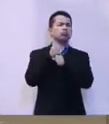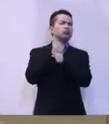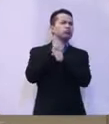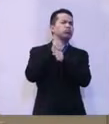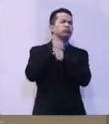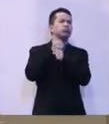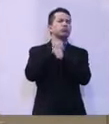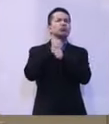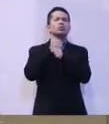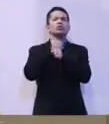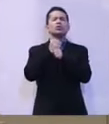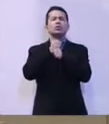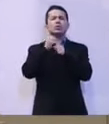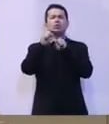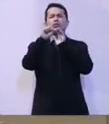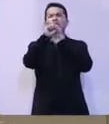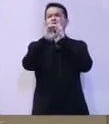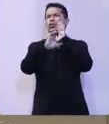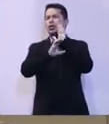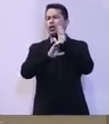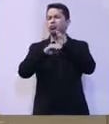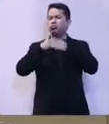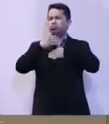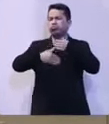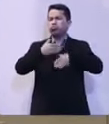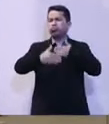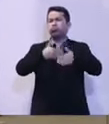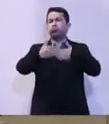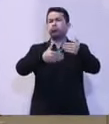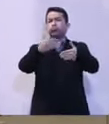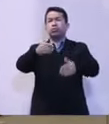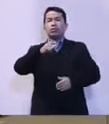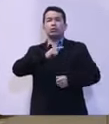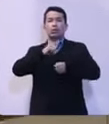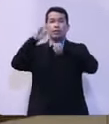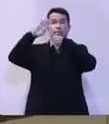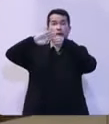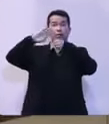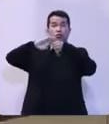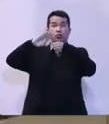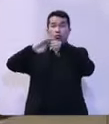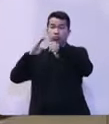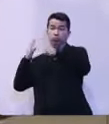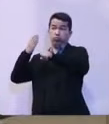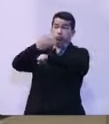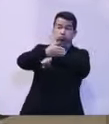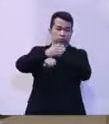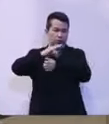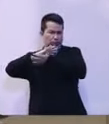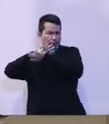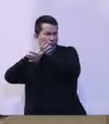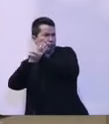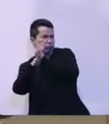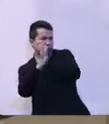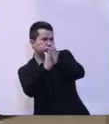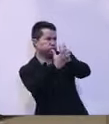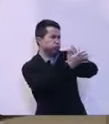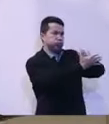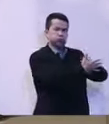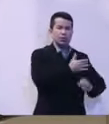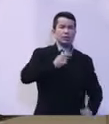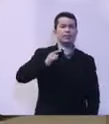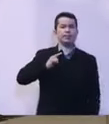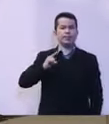babilônios. Então a salvação que havia acontecido com Senaqueribe não se repetiu com a nação